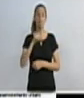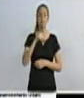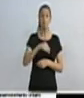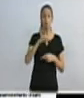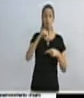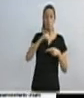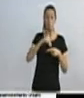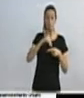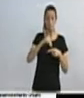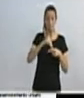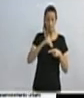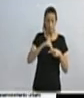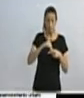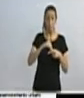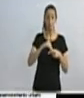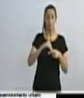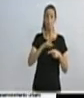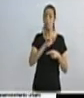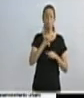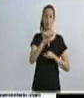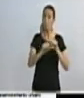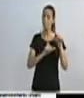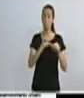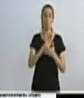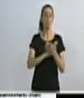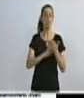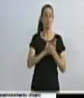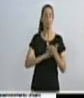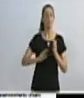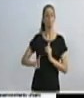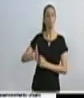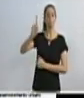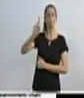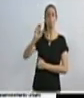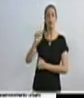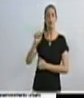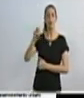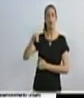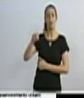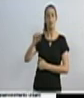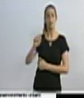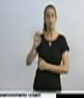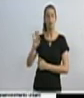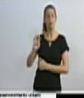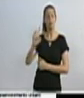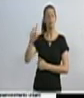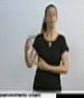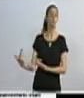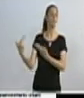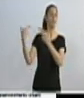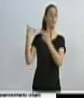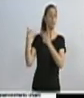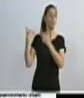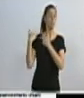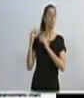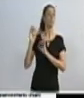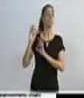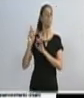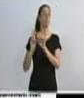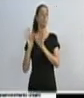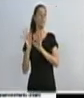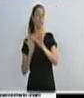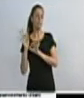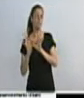mais regulamentar nessa área, vai deixar a cargo da Anatel, que é o órgão responsável em regular